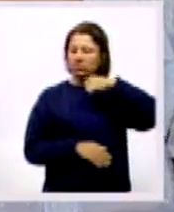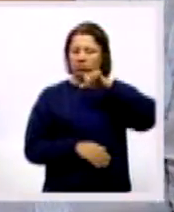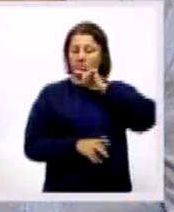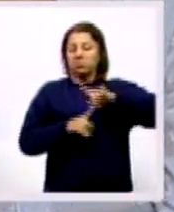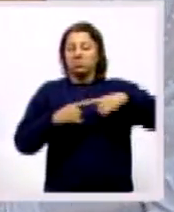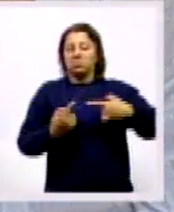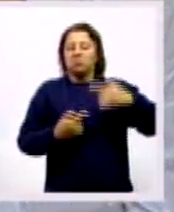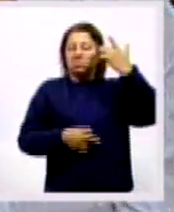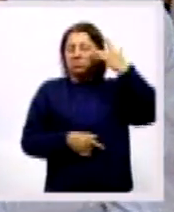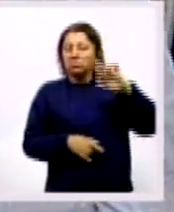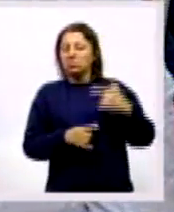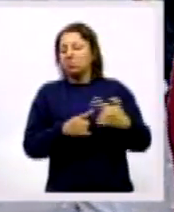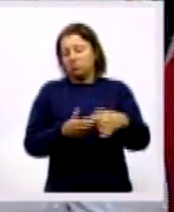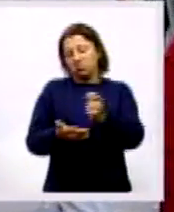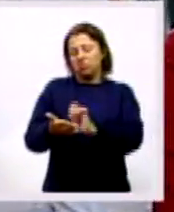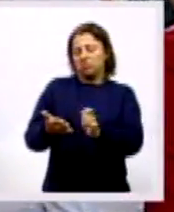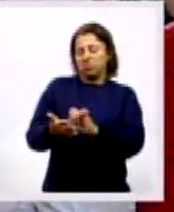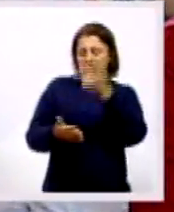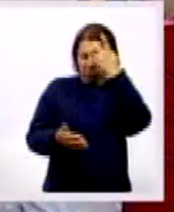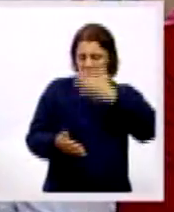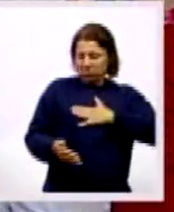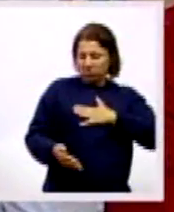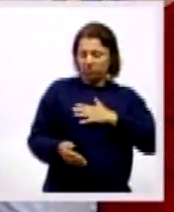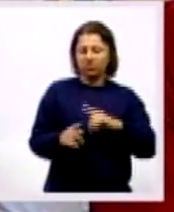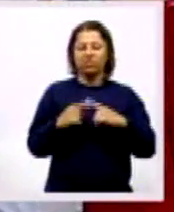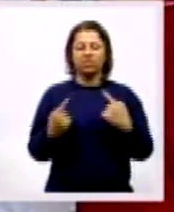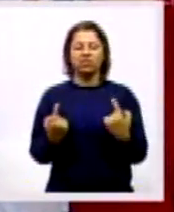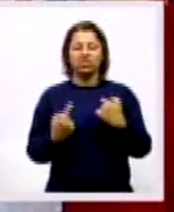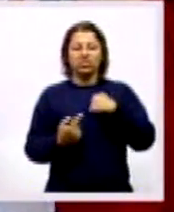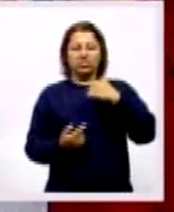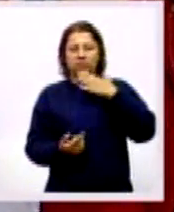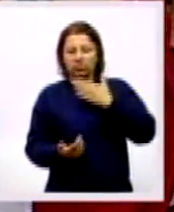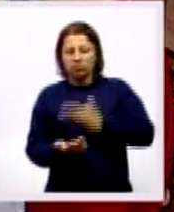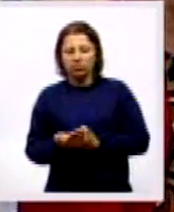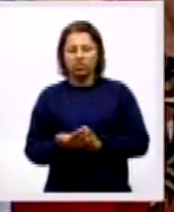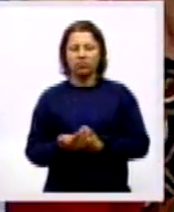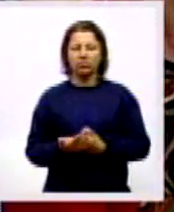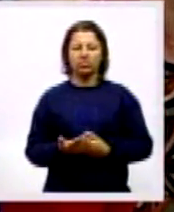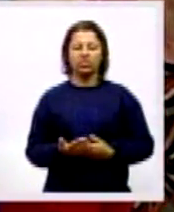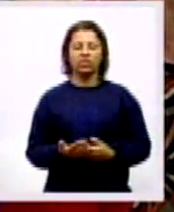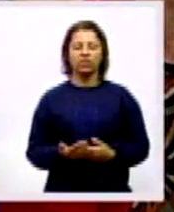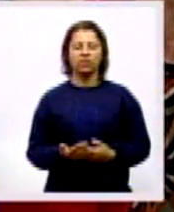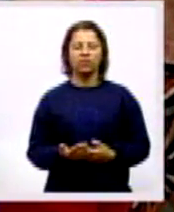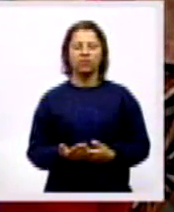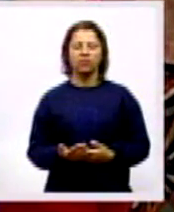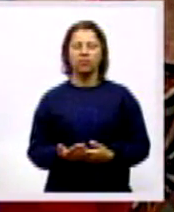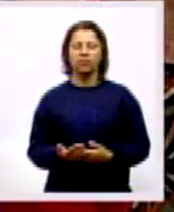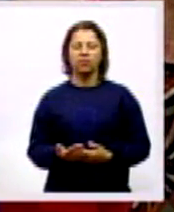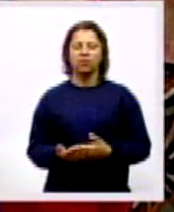Vou pegar esse texto, e qual foi a minha surpresa? Na hora que eu chego, está ela aqui sentada,